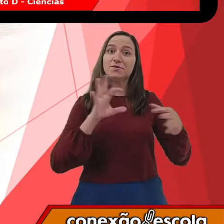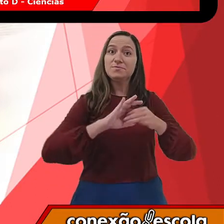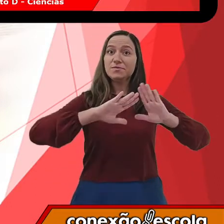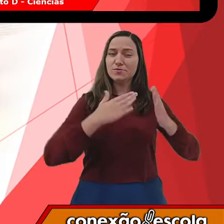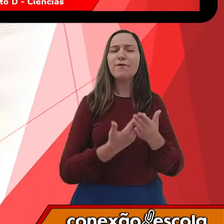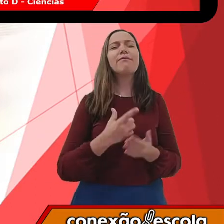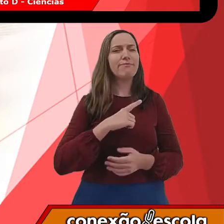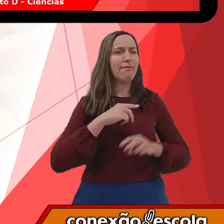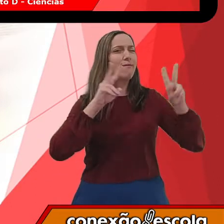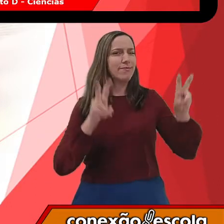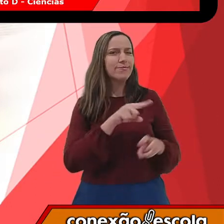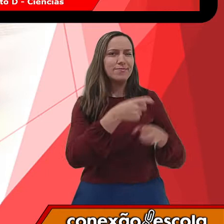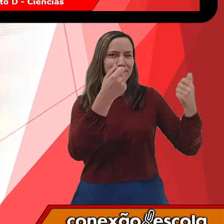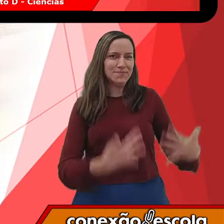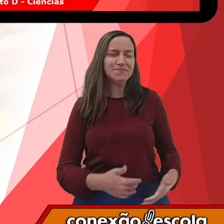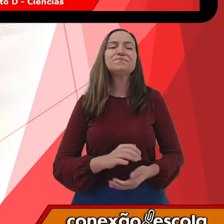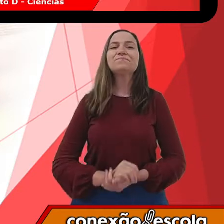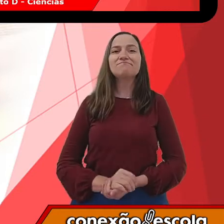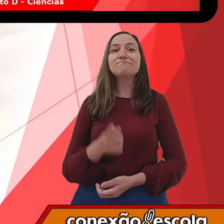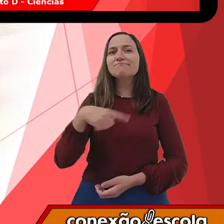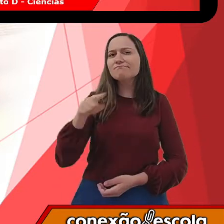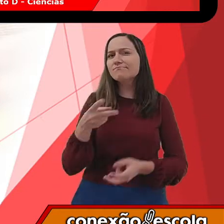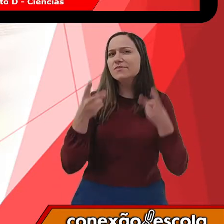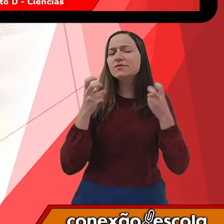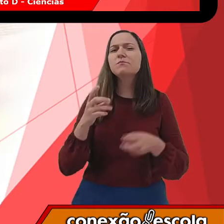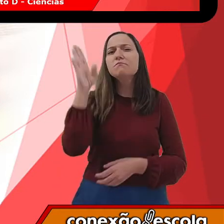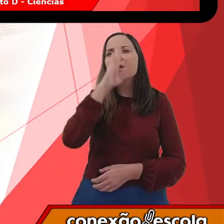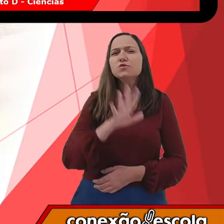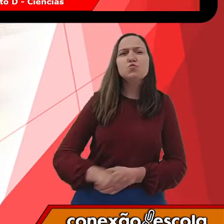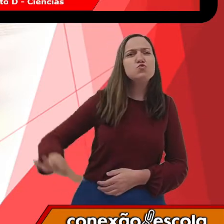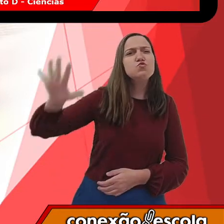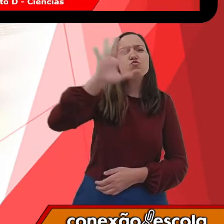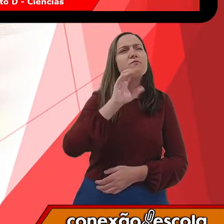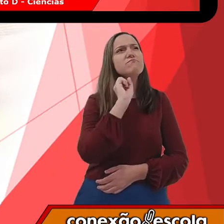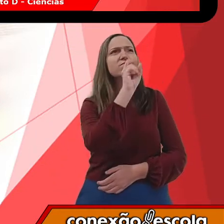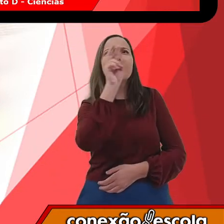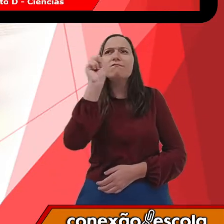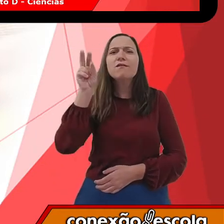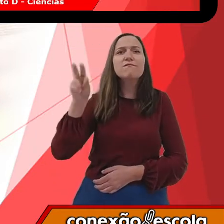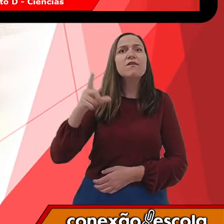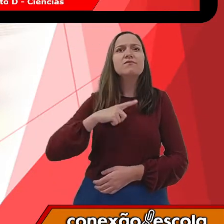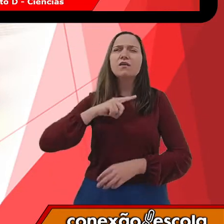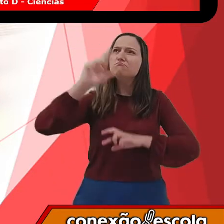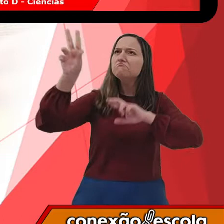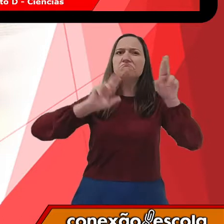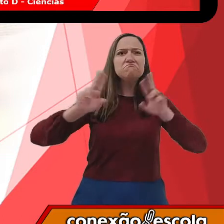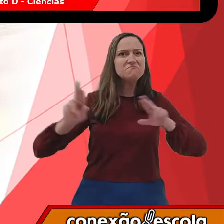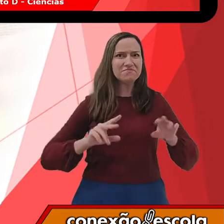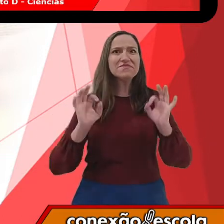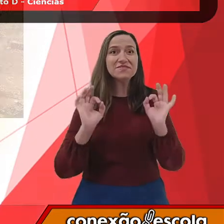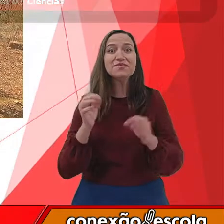já perceberam que quando viajamos pelo Brasil, as paisagens mudam de um lugar para o outro?